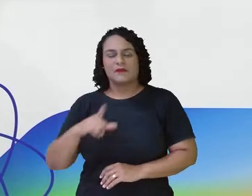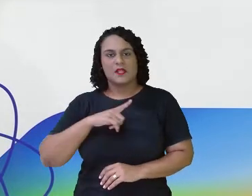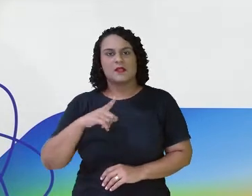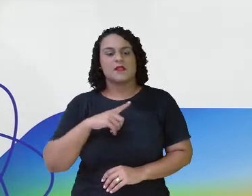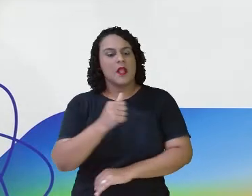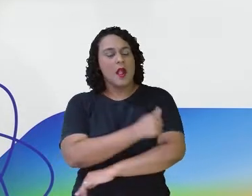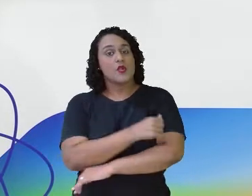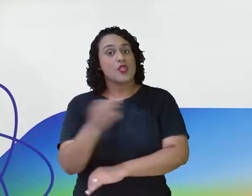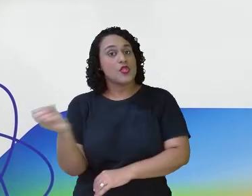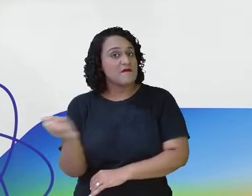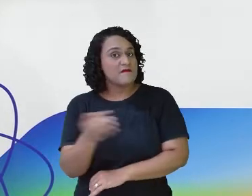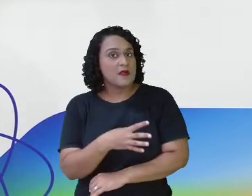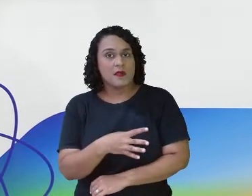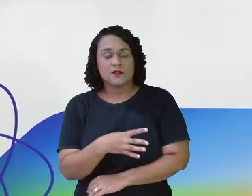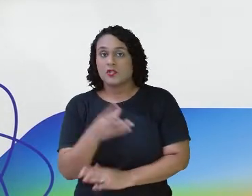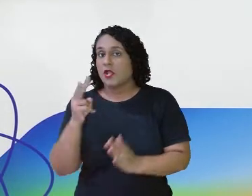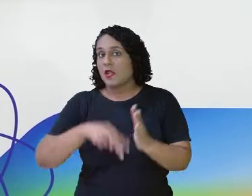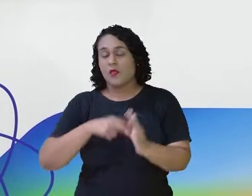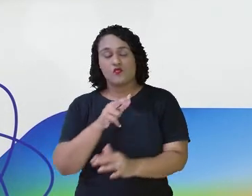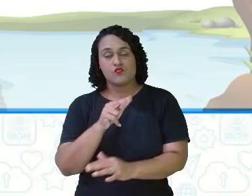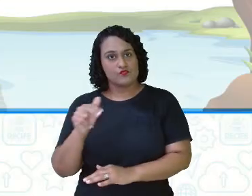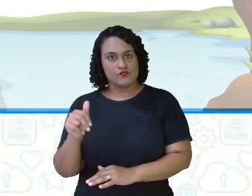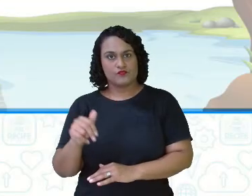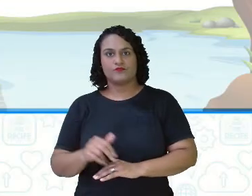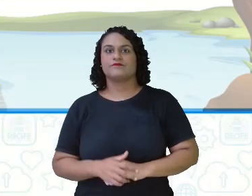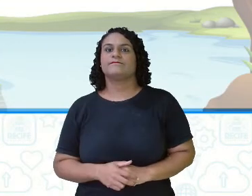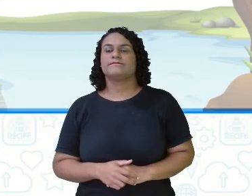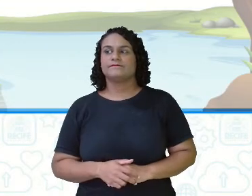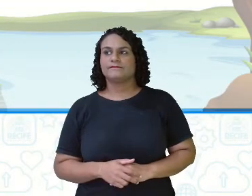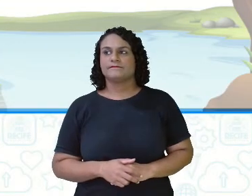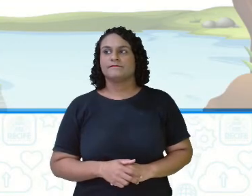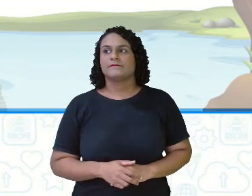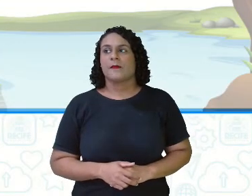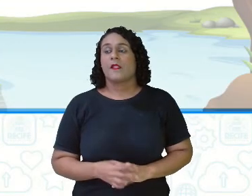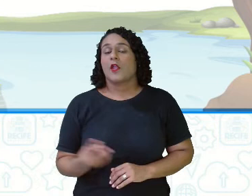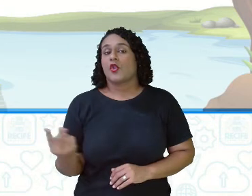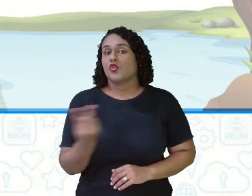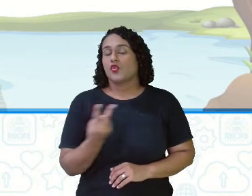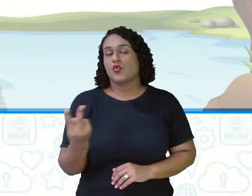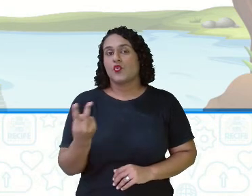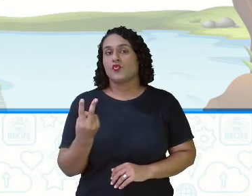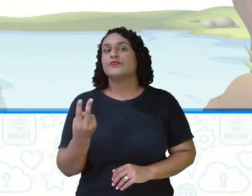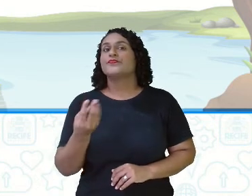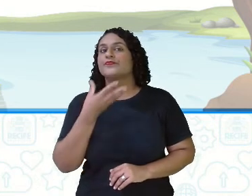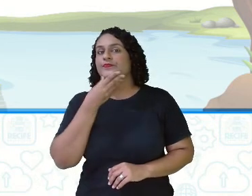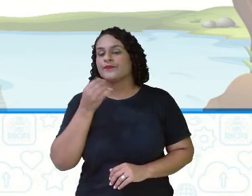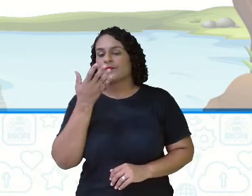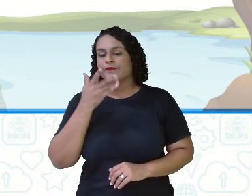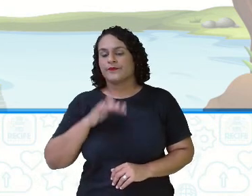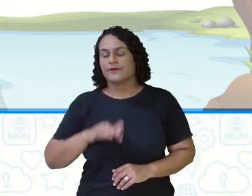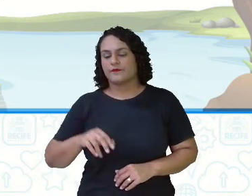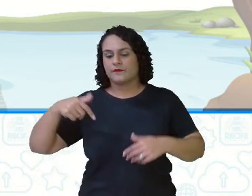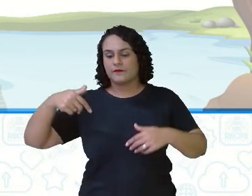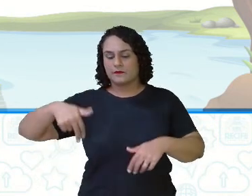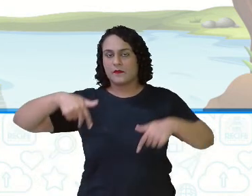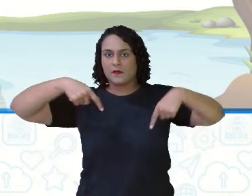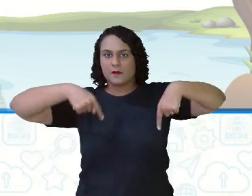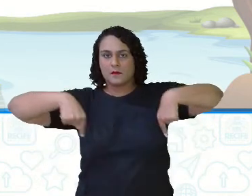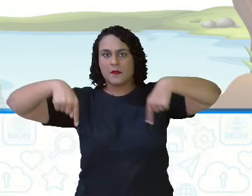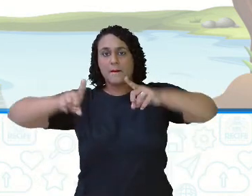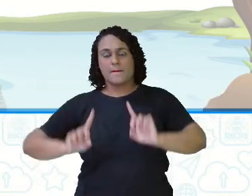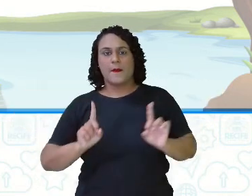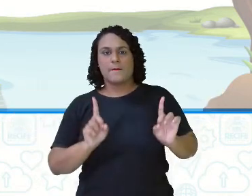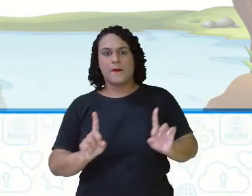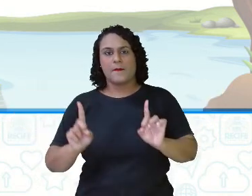eu achei legal trazê-lo novamente. Então vamos começar. Dois meninos pararam na beira da lagoa